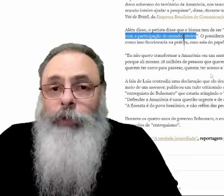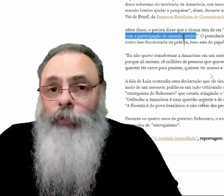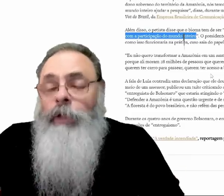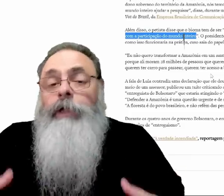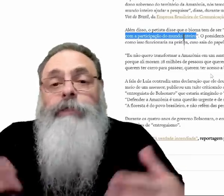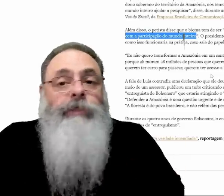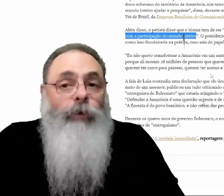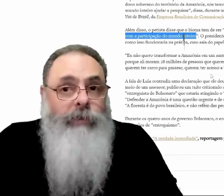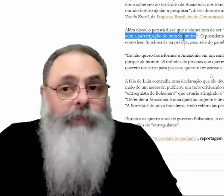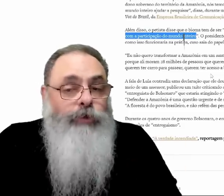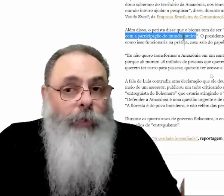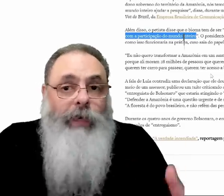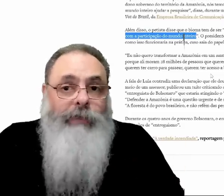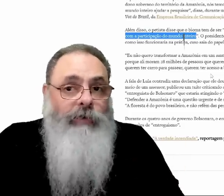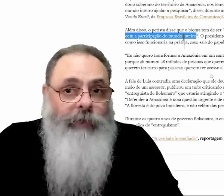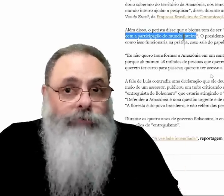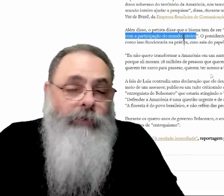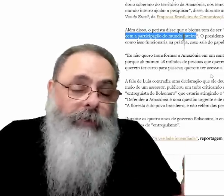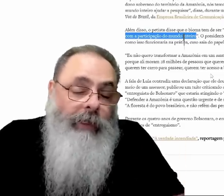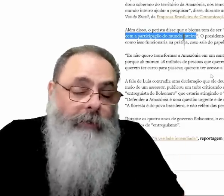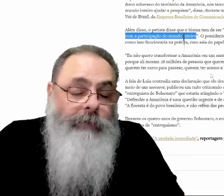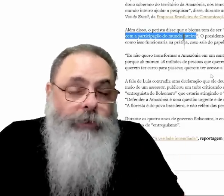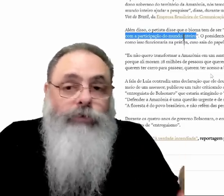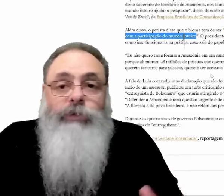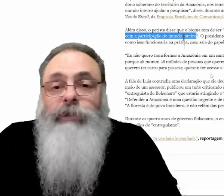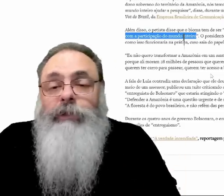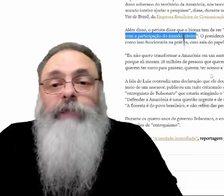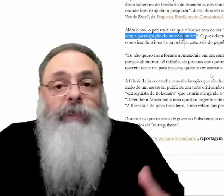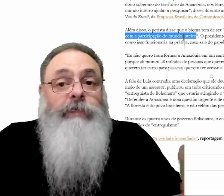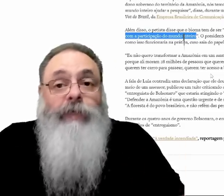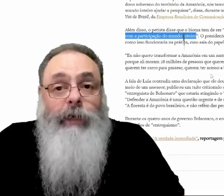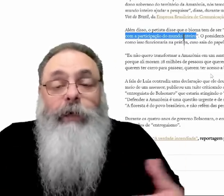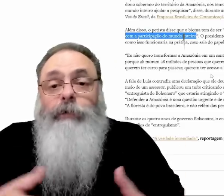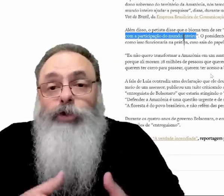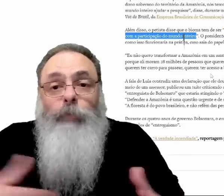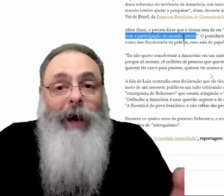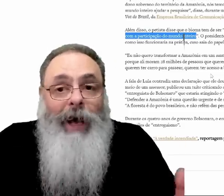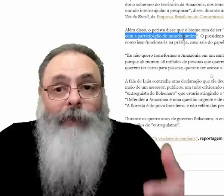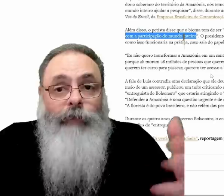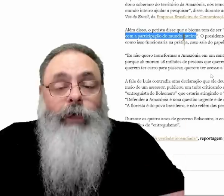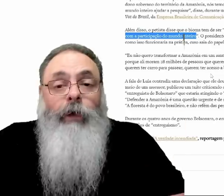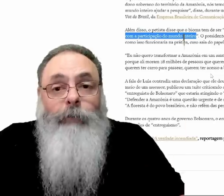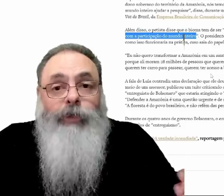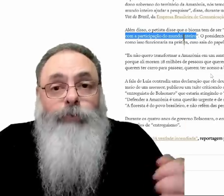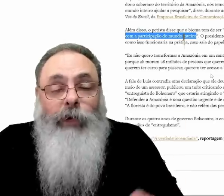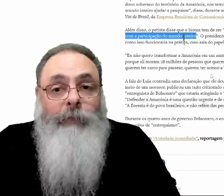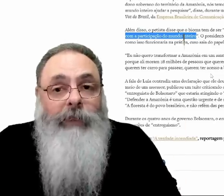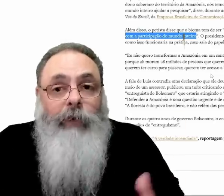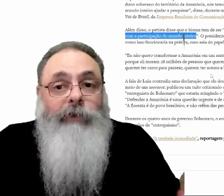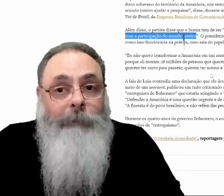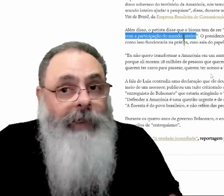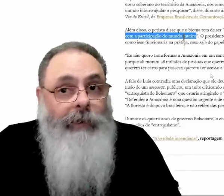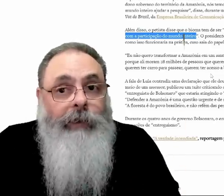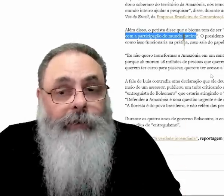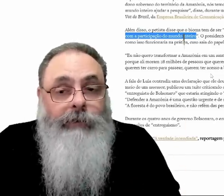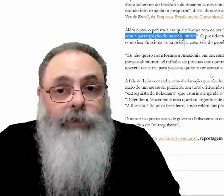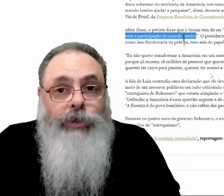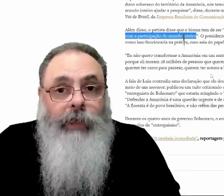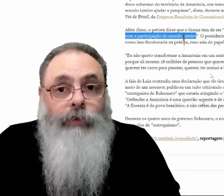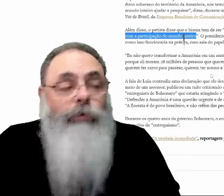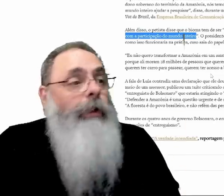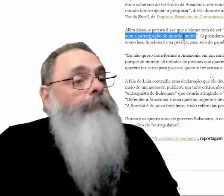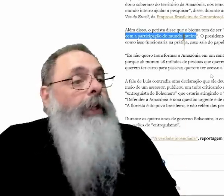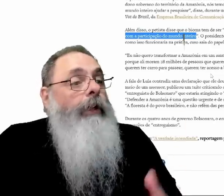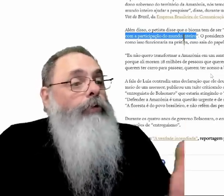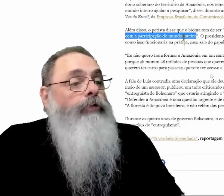vejo problema nenhum se não quiser explorar e quiser ficar do jeito que tá deixa do jeito que tá se quiser derrubar a árvore para explorar minério também tem que ter